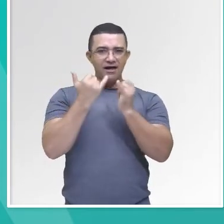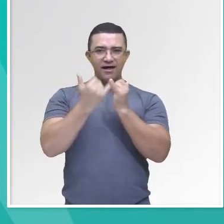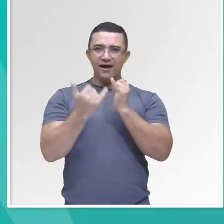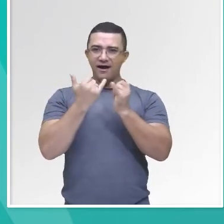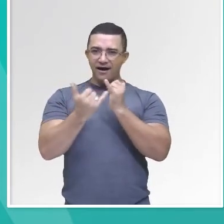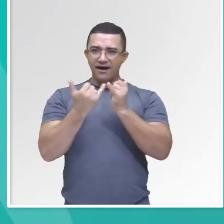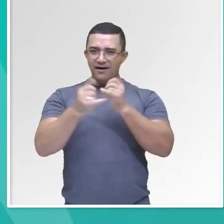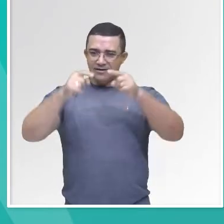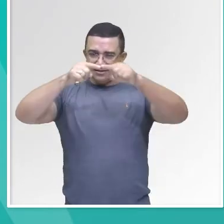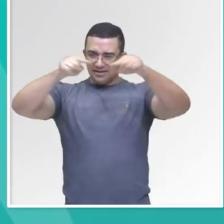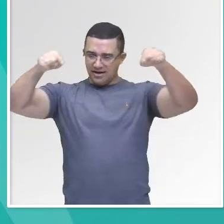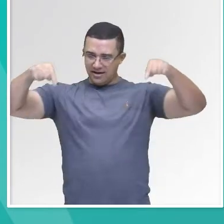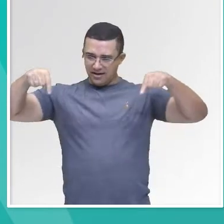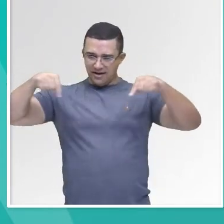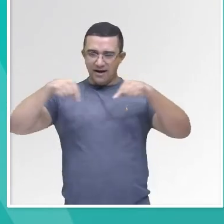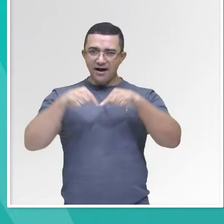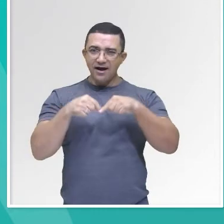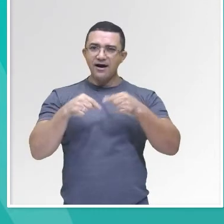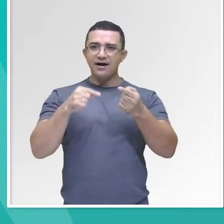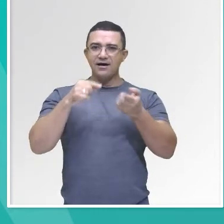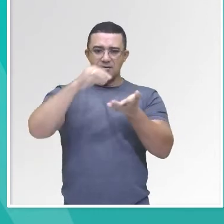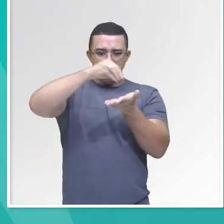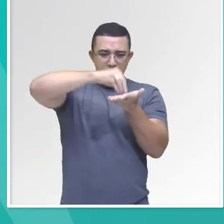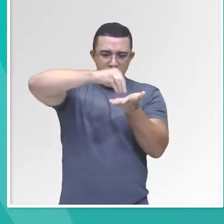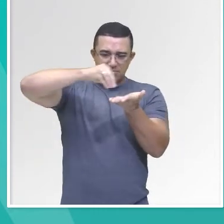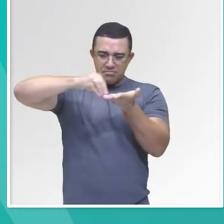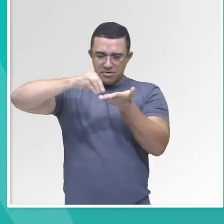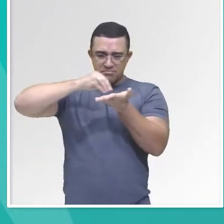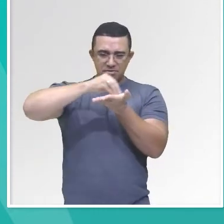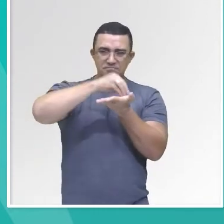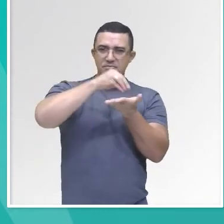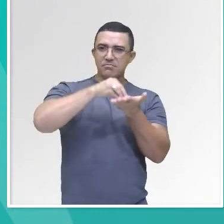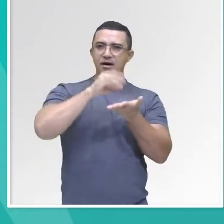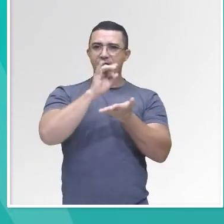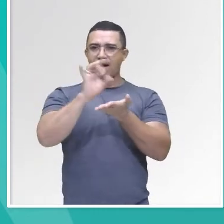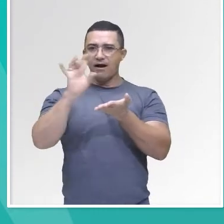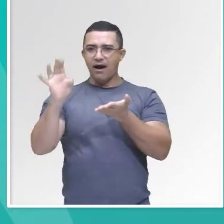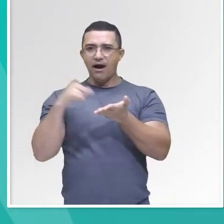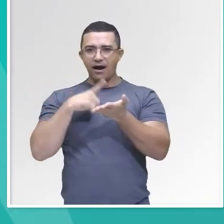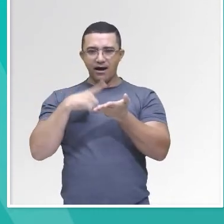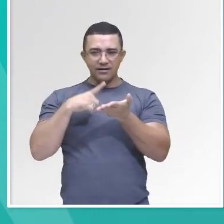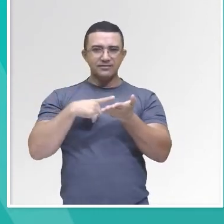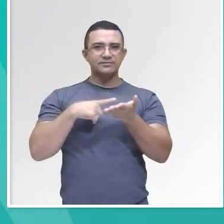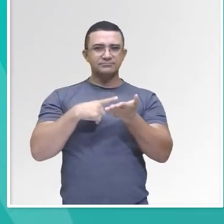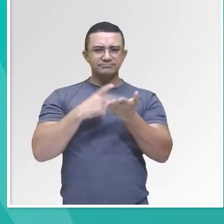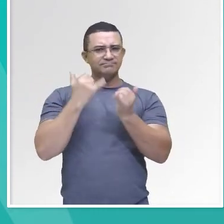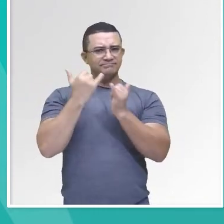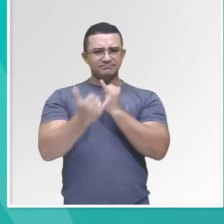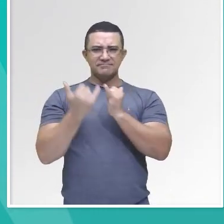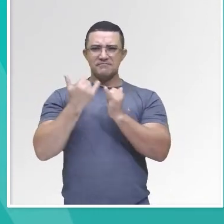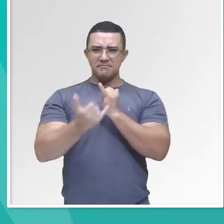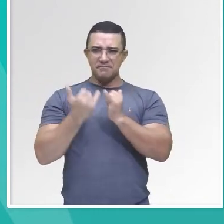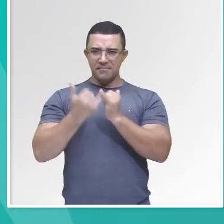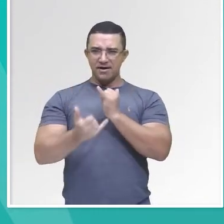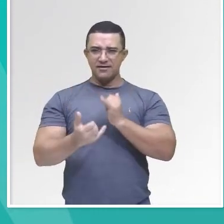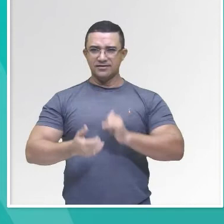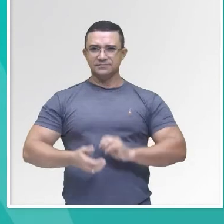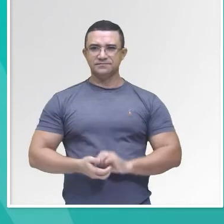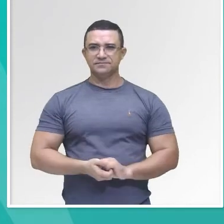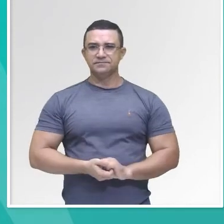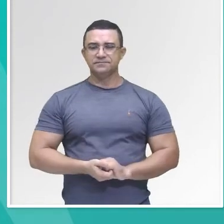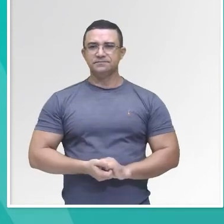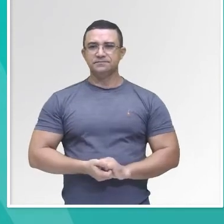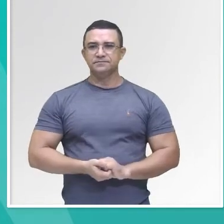do tabuleiro, a presença de peças, né? De cada uma das funções que essas peças vão exercer dentro do jogo,